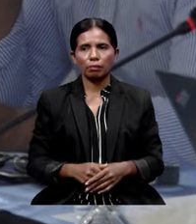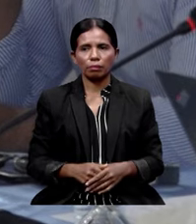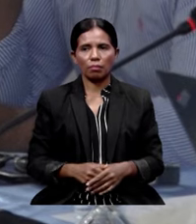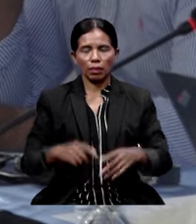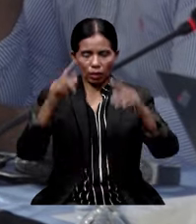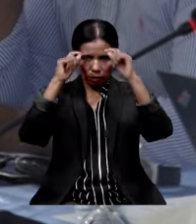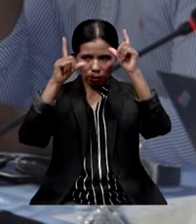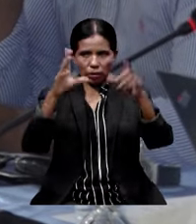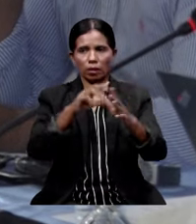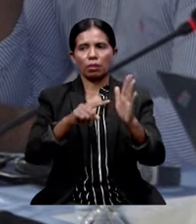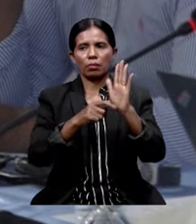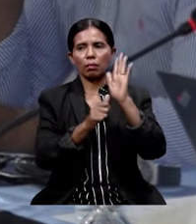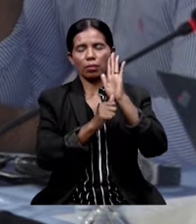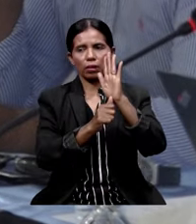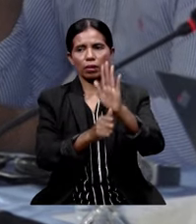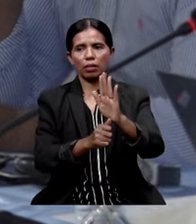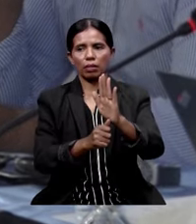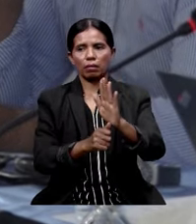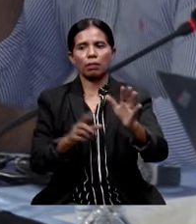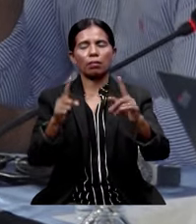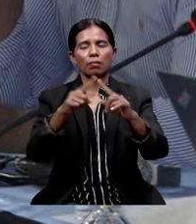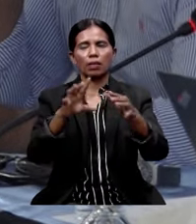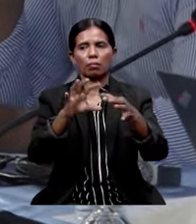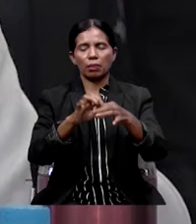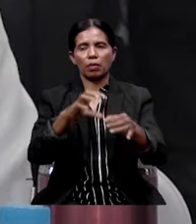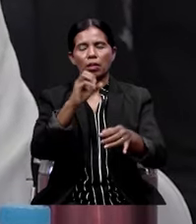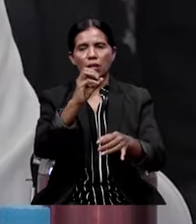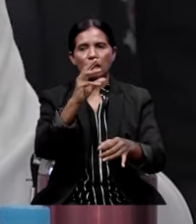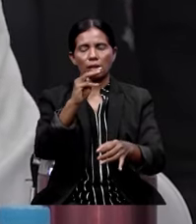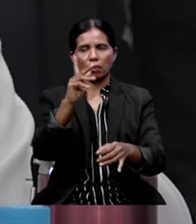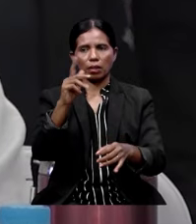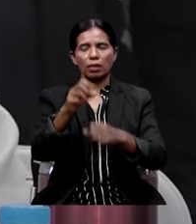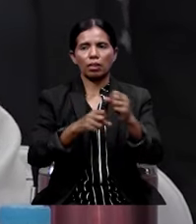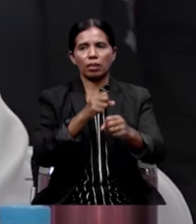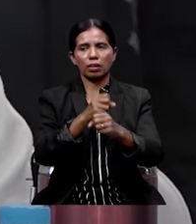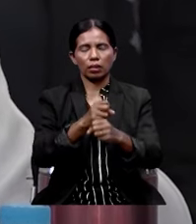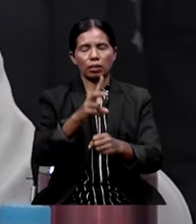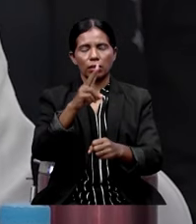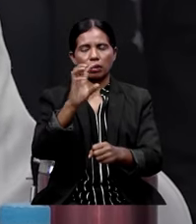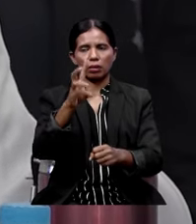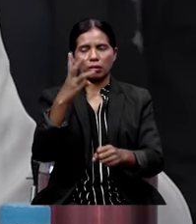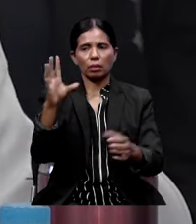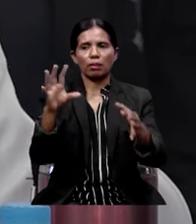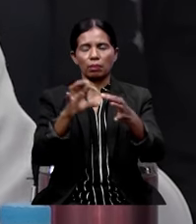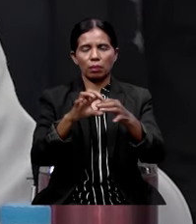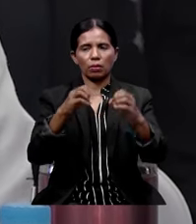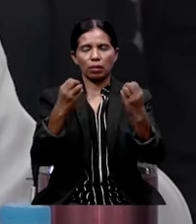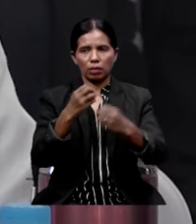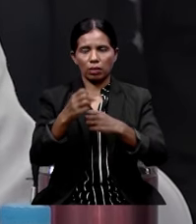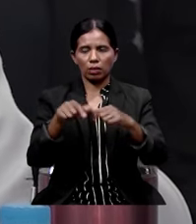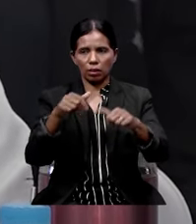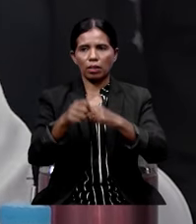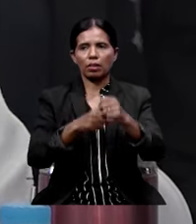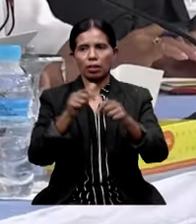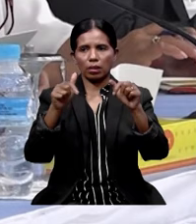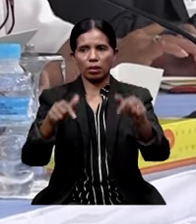Timor Leste começa a apresentar nia candidatura ba membro OMK e atinang riurasan resinen no sei sai membro ba organização refere e atinang e ho